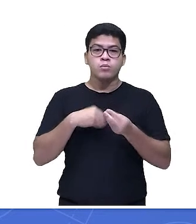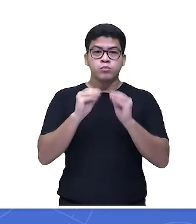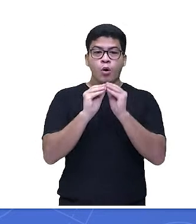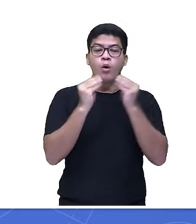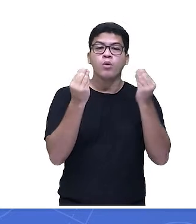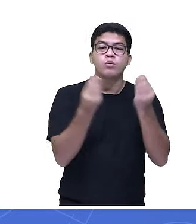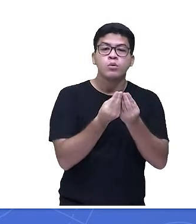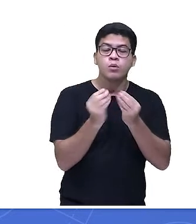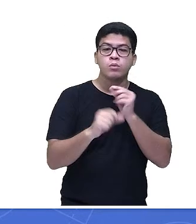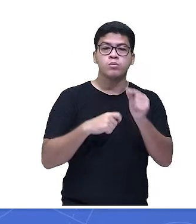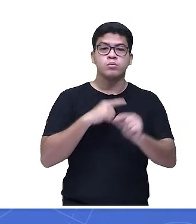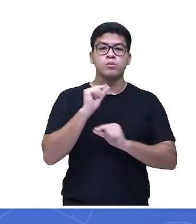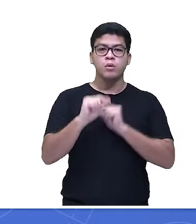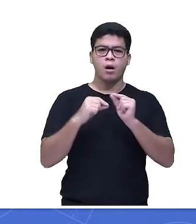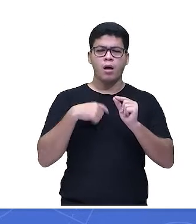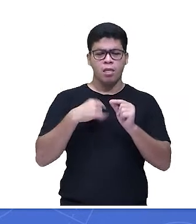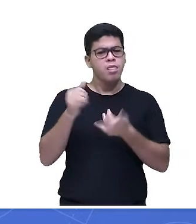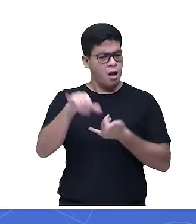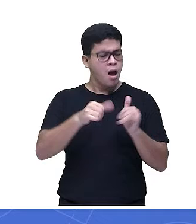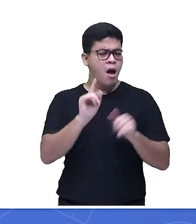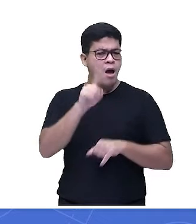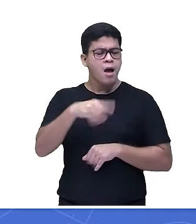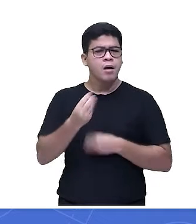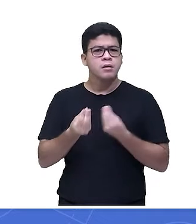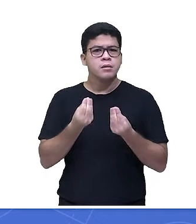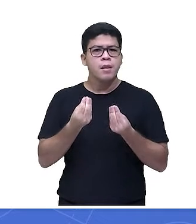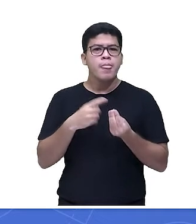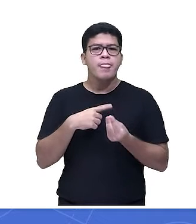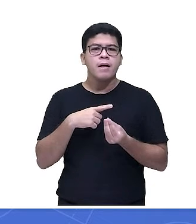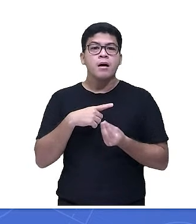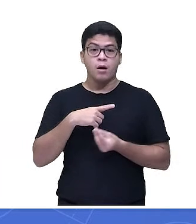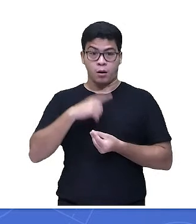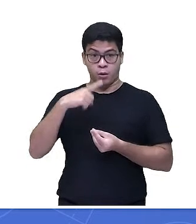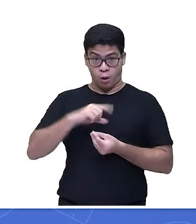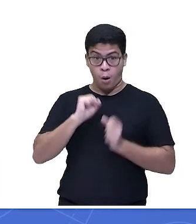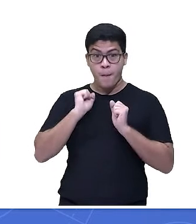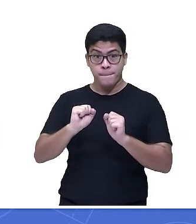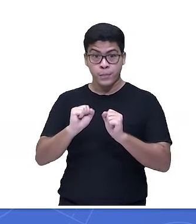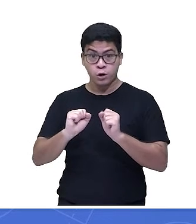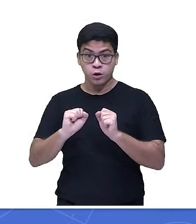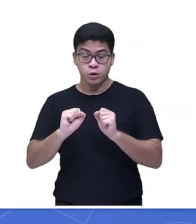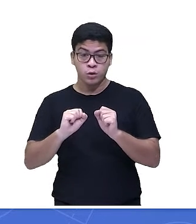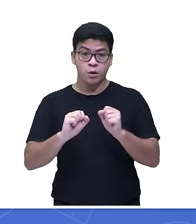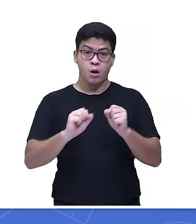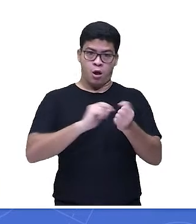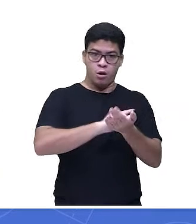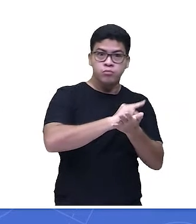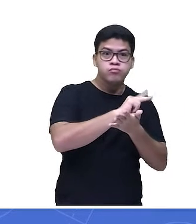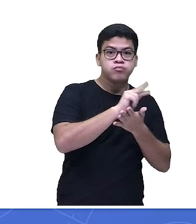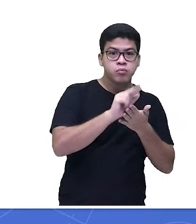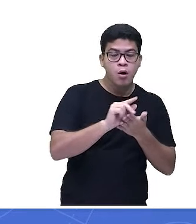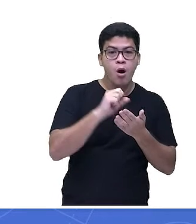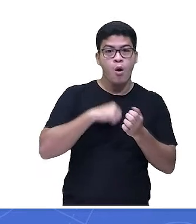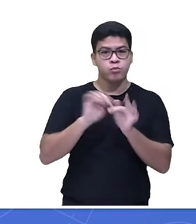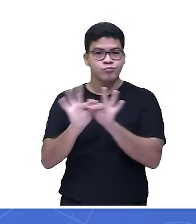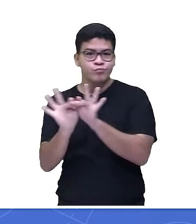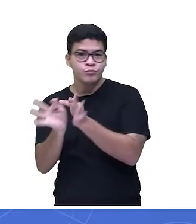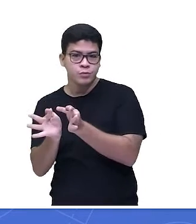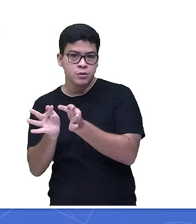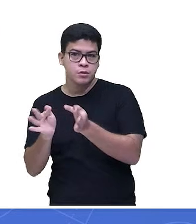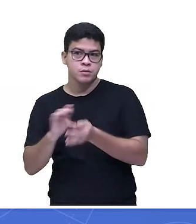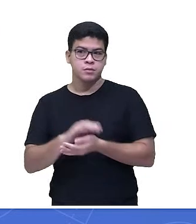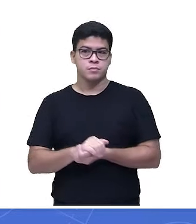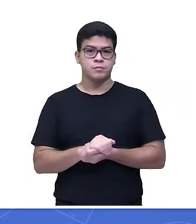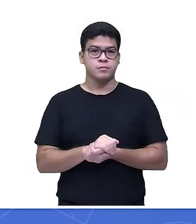substâncias químicas, que elas podem ser substâncias químicas compostas ou simples. E